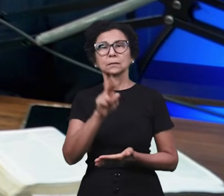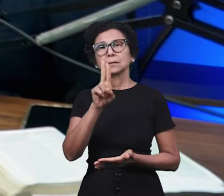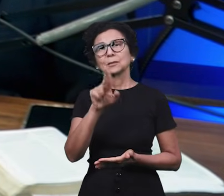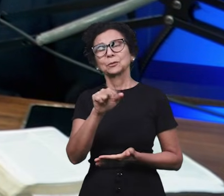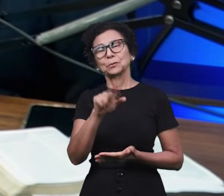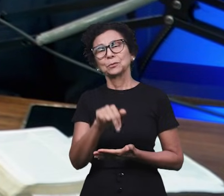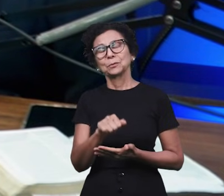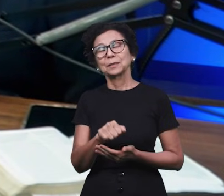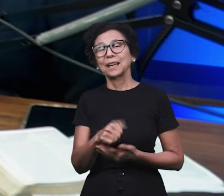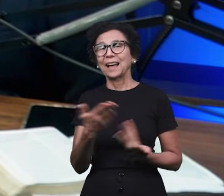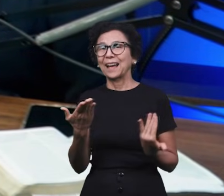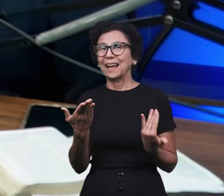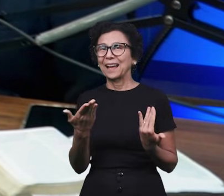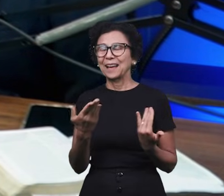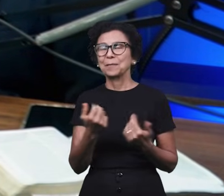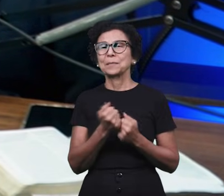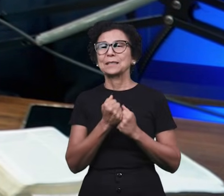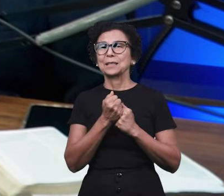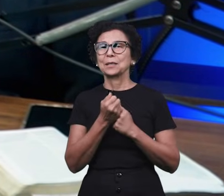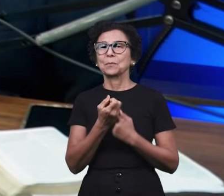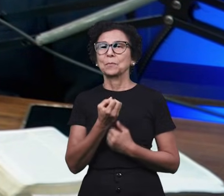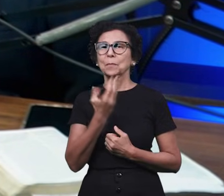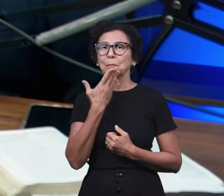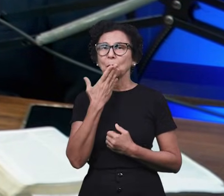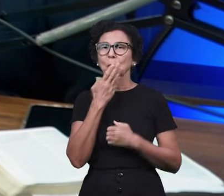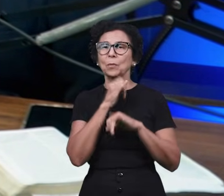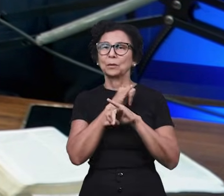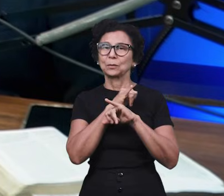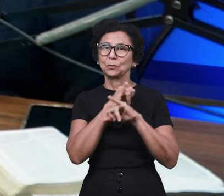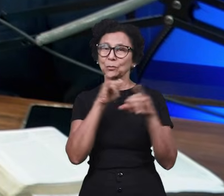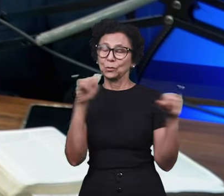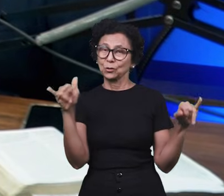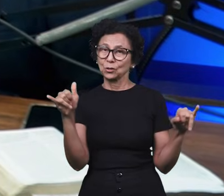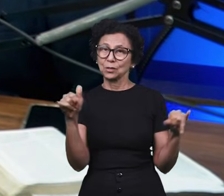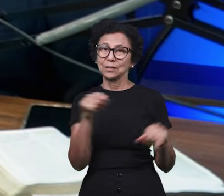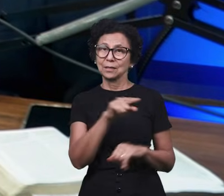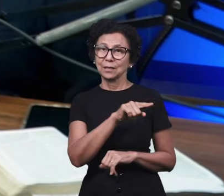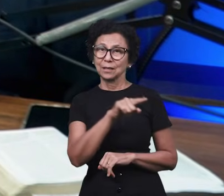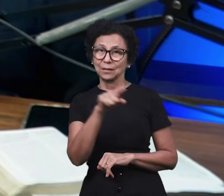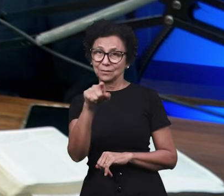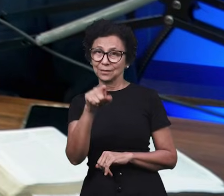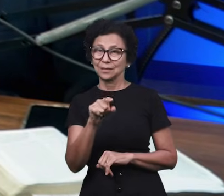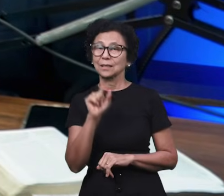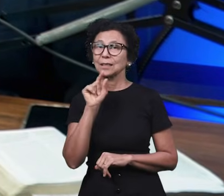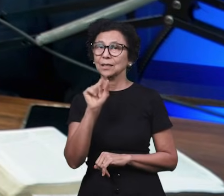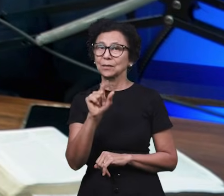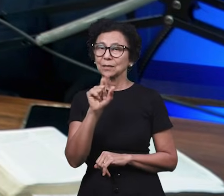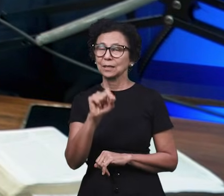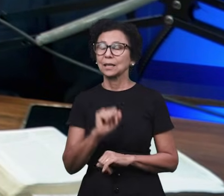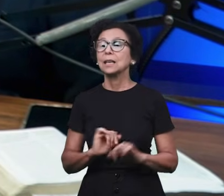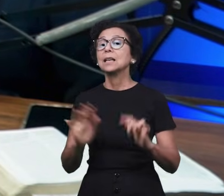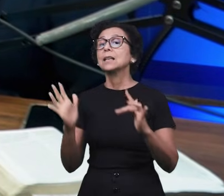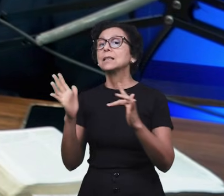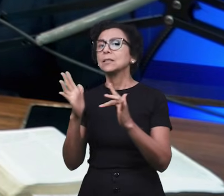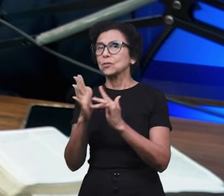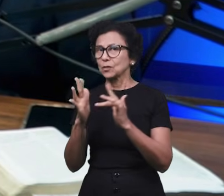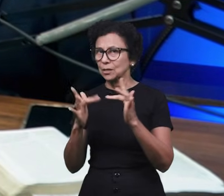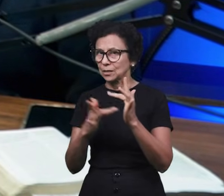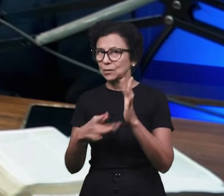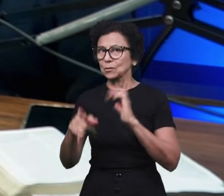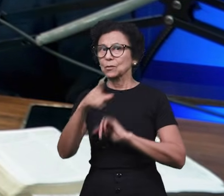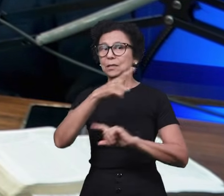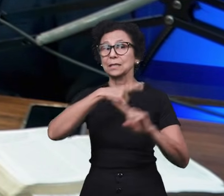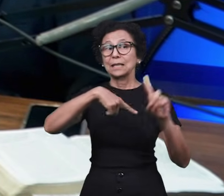dizer aqui para todos os irmãos e aqueles que estão nos assistindo é que Jesus pagou essa